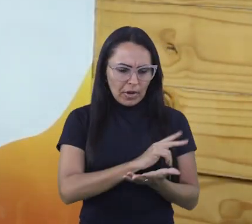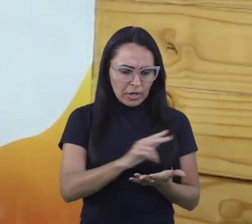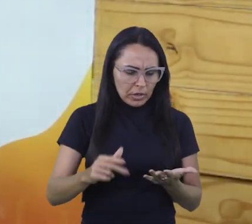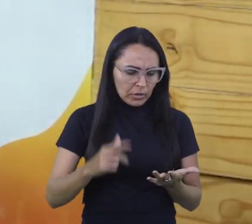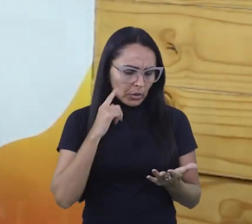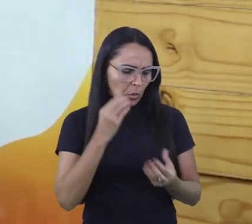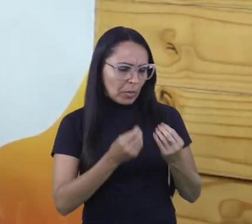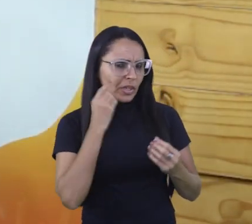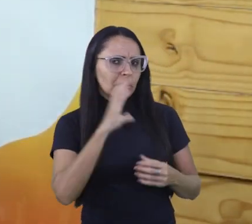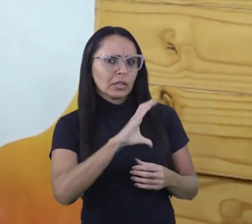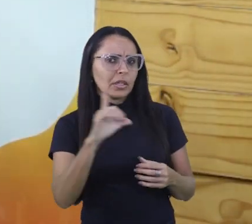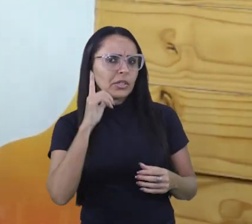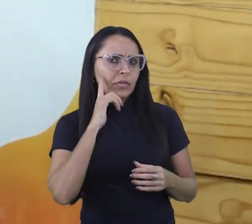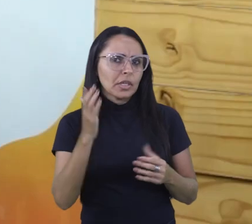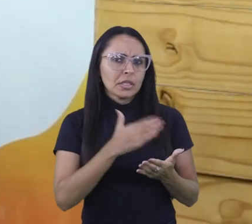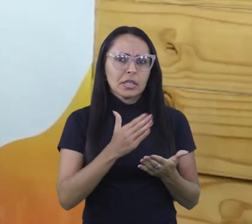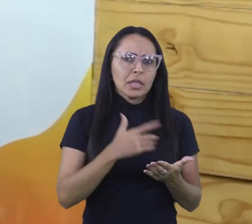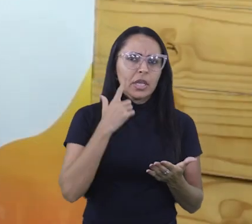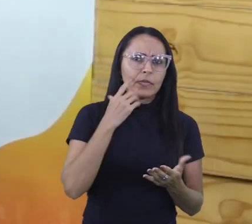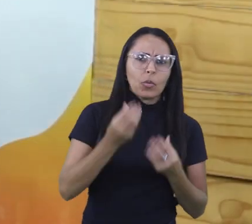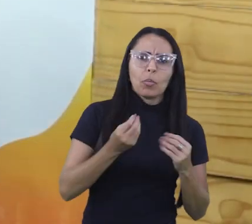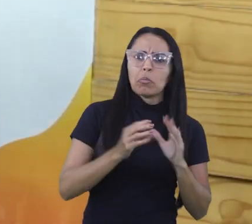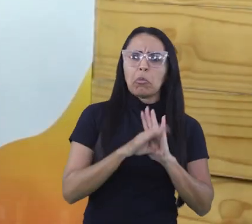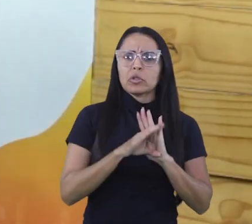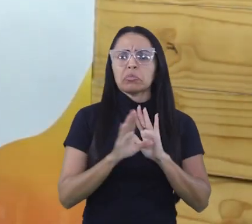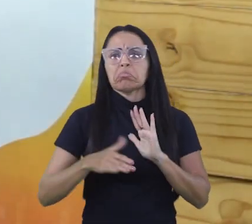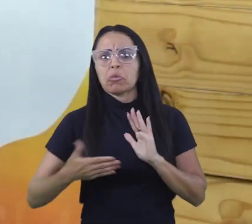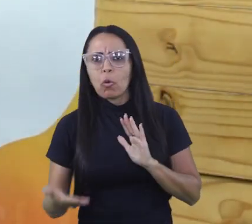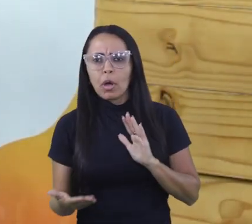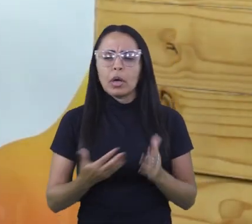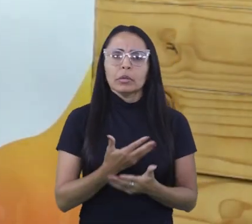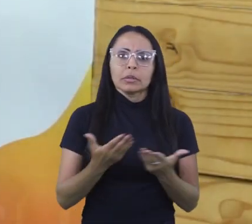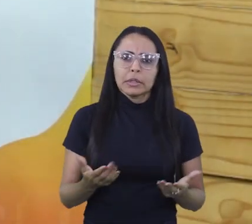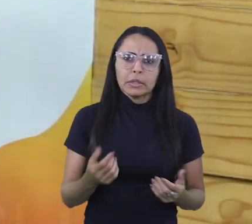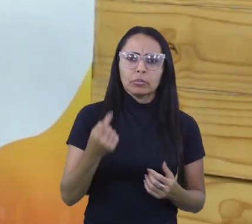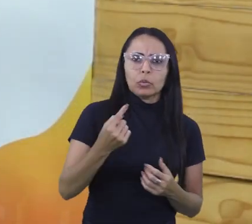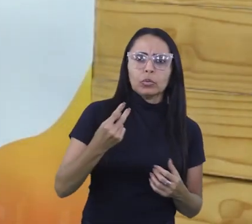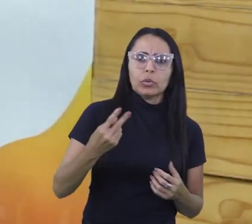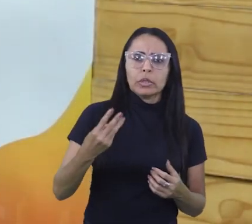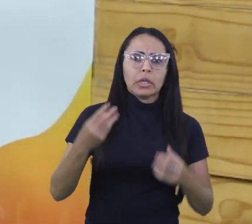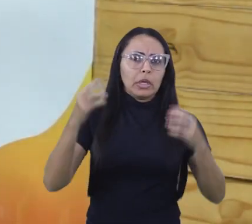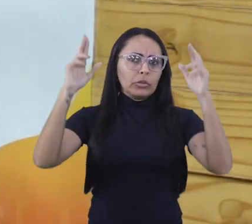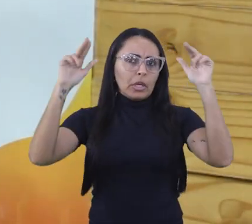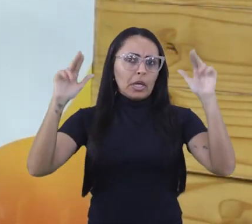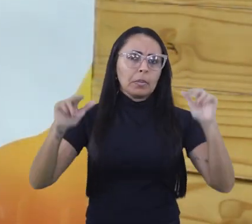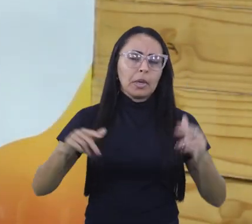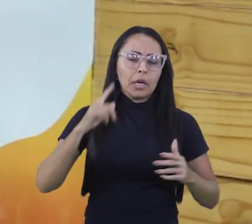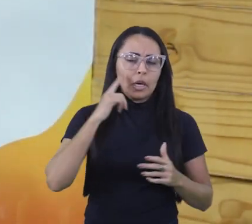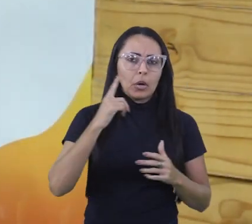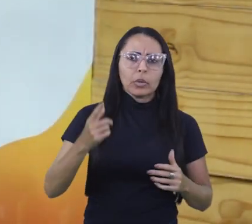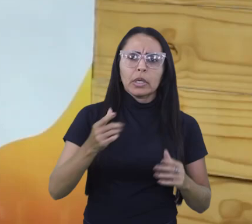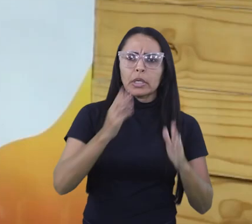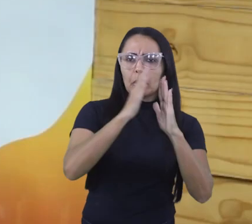que eu classifico esse livro? Eu classifico de uma forma mais geral, eu classifico contemplando os dois temas, como eu falei, a gente tem que pensar o que a biblioteca